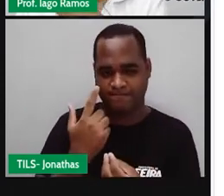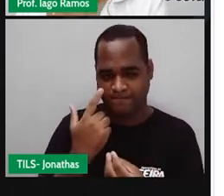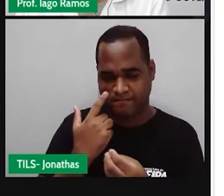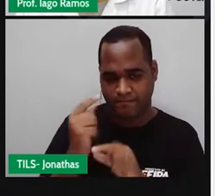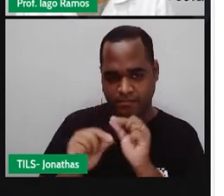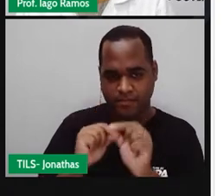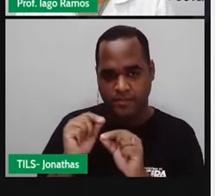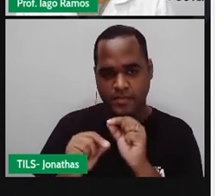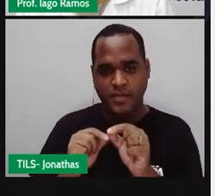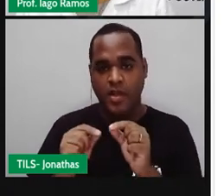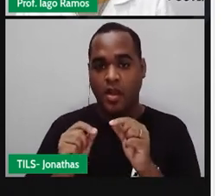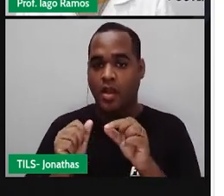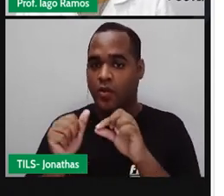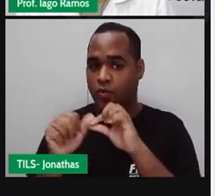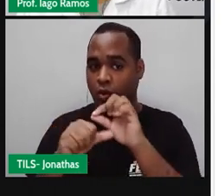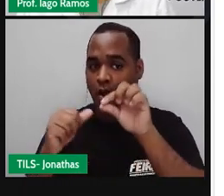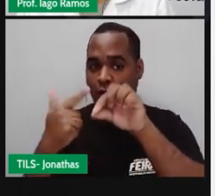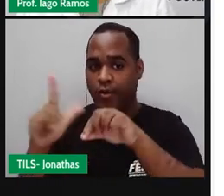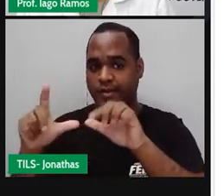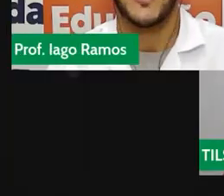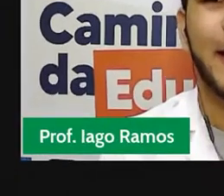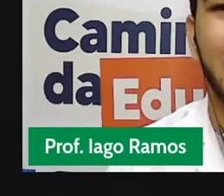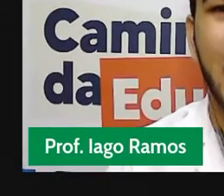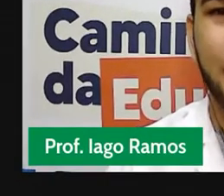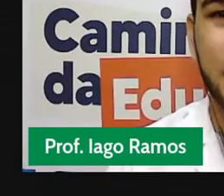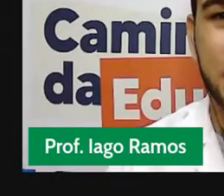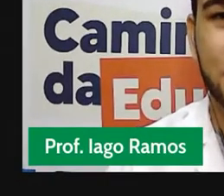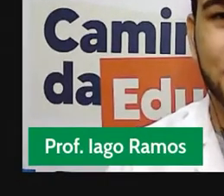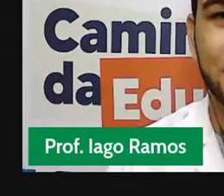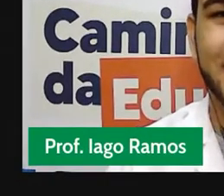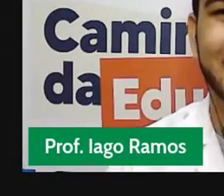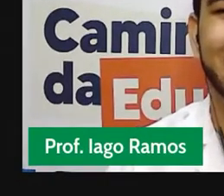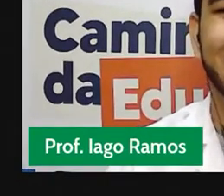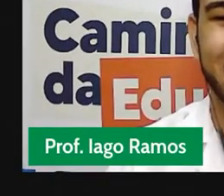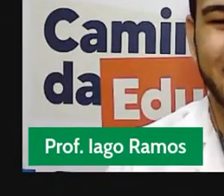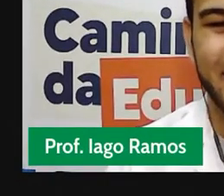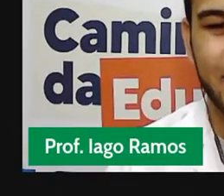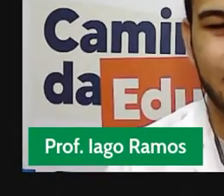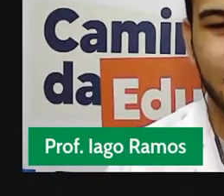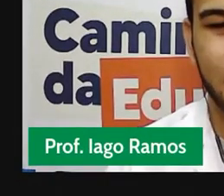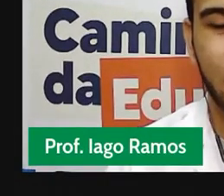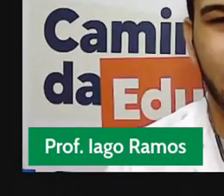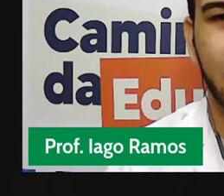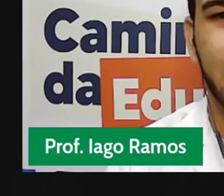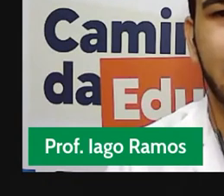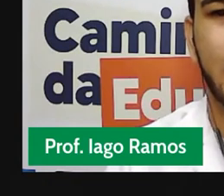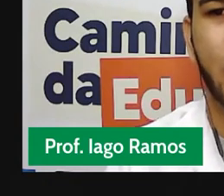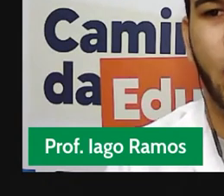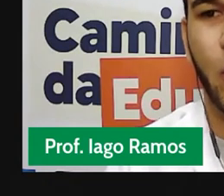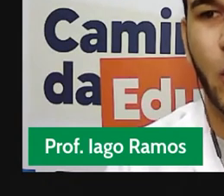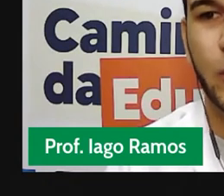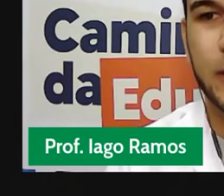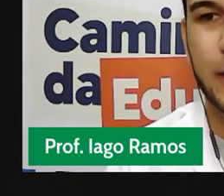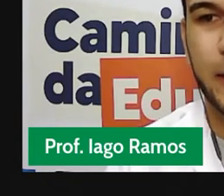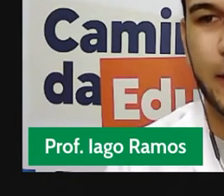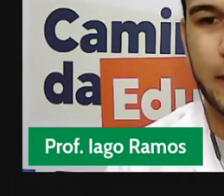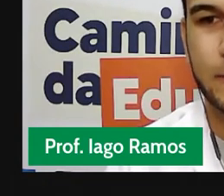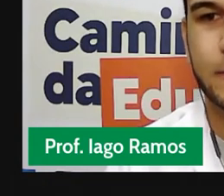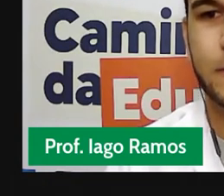assim vamos tirar essa tela tá é rapidinho e já vamos colocar